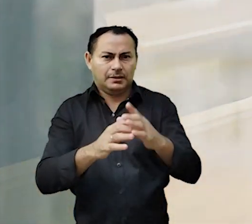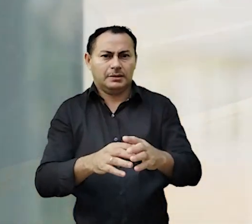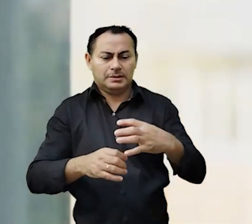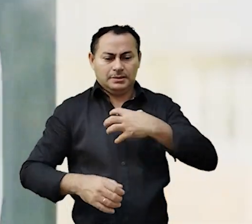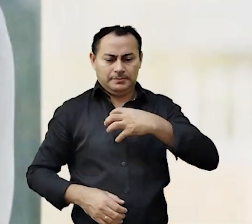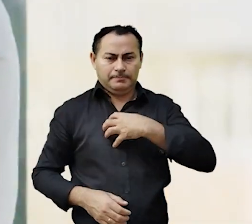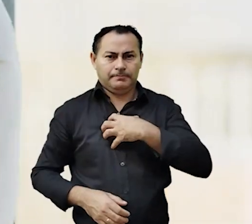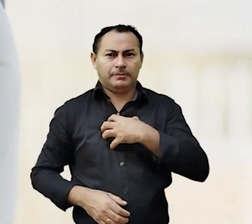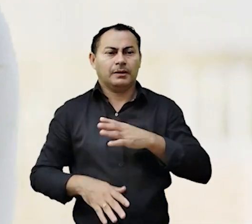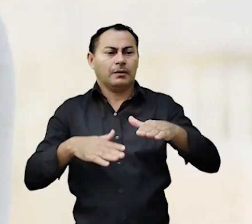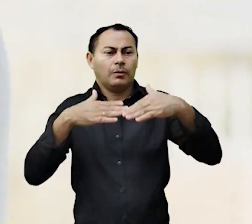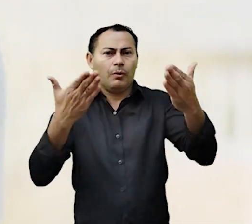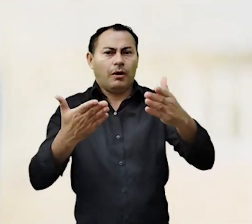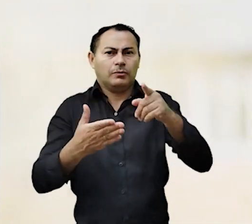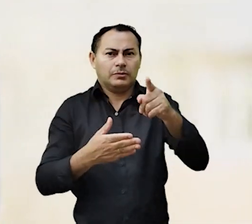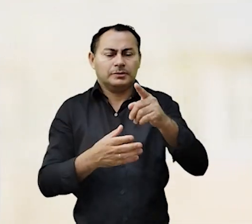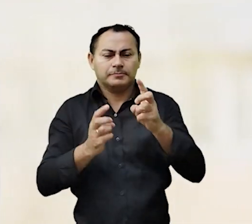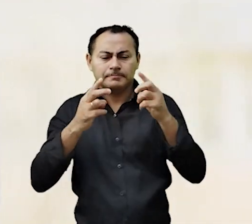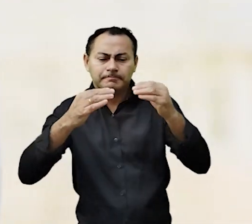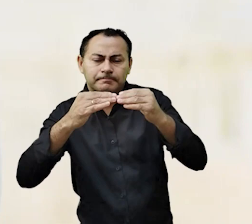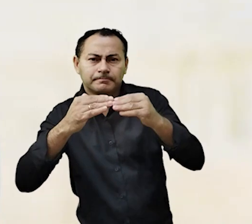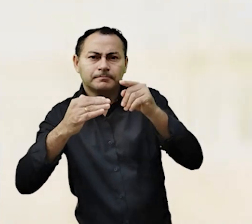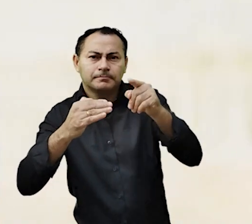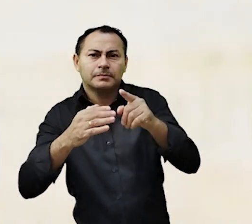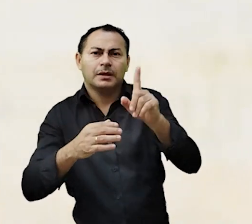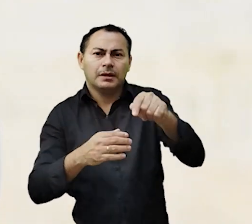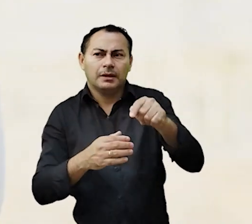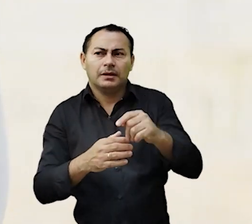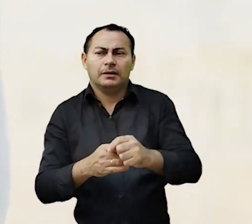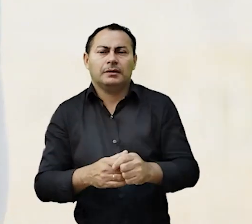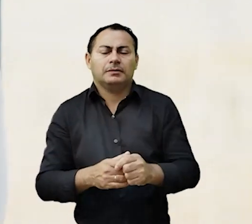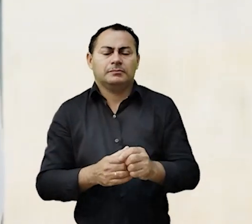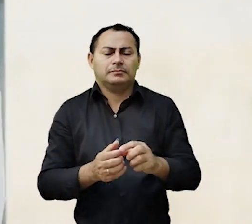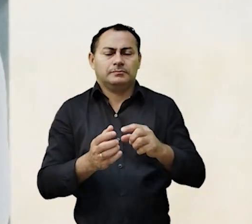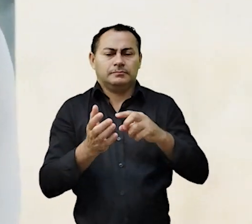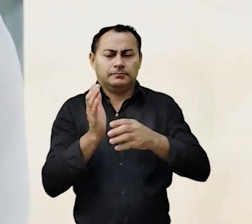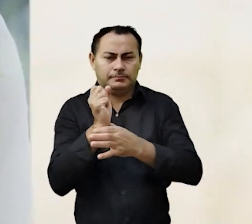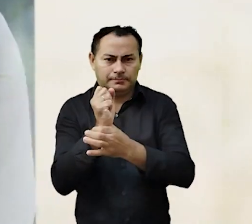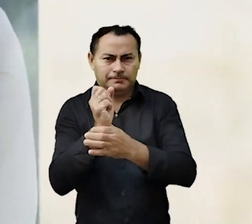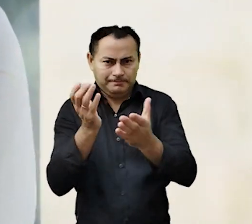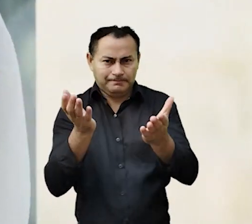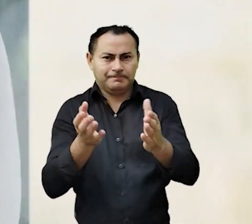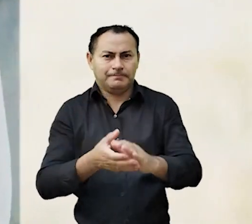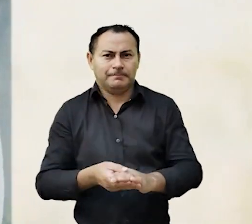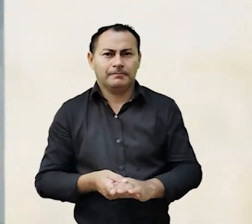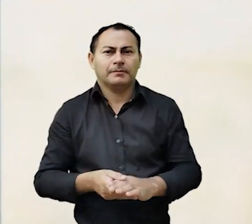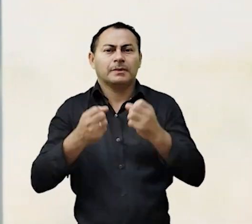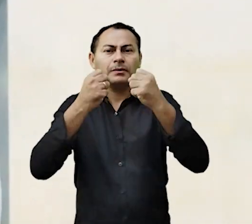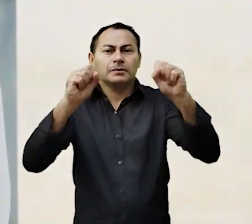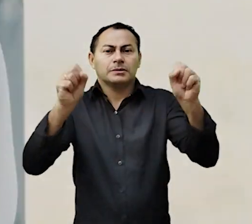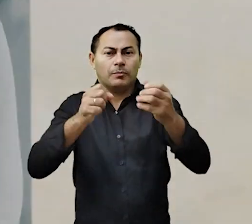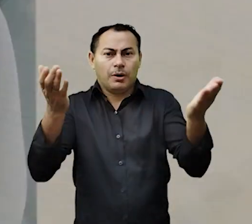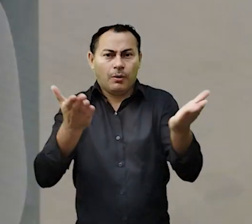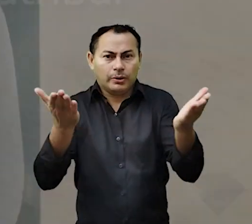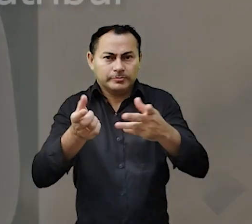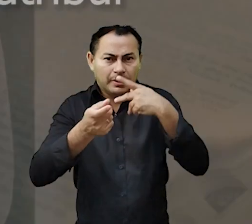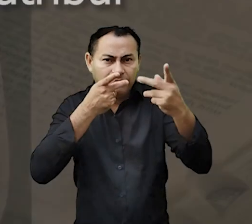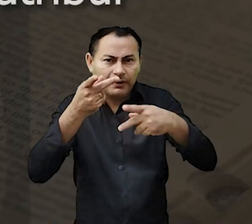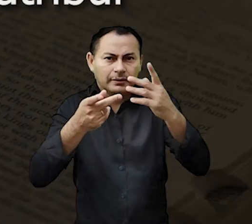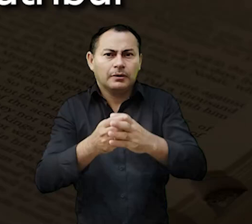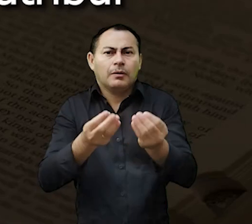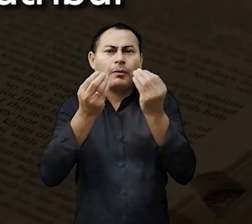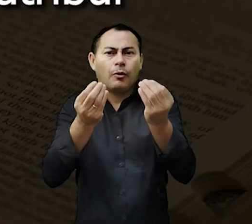se esses sentimentos com os quais você se identifica forem negativos. O salmo de hoje